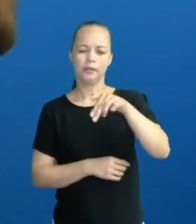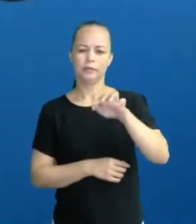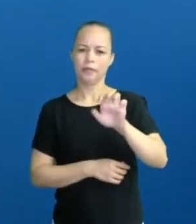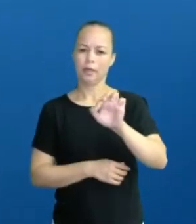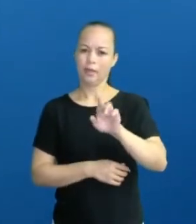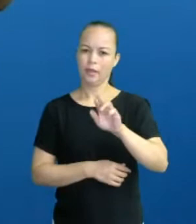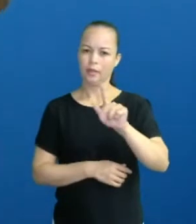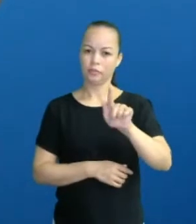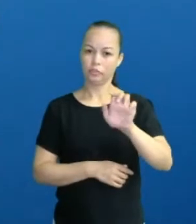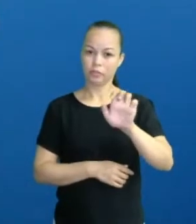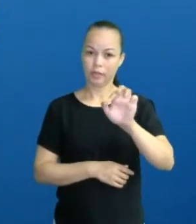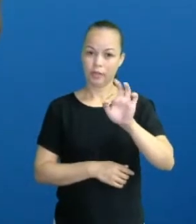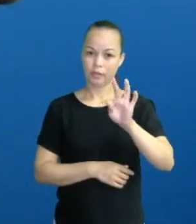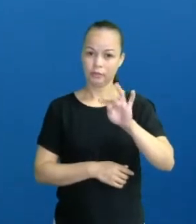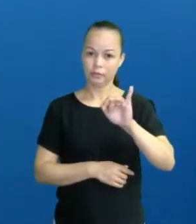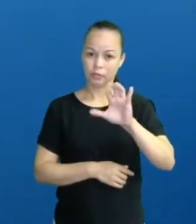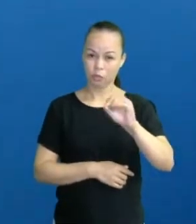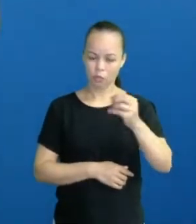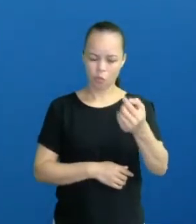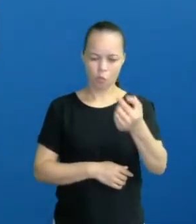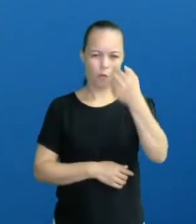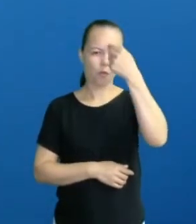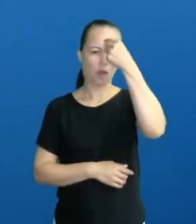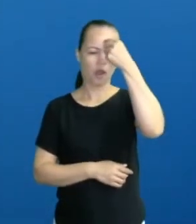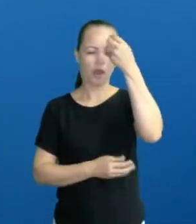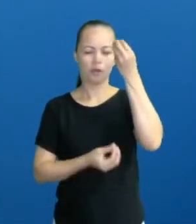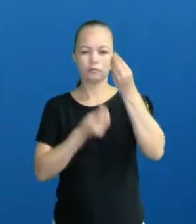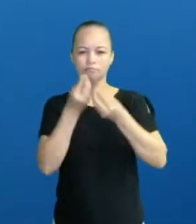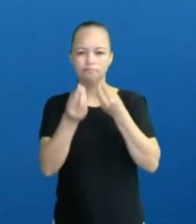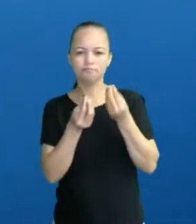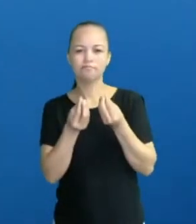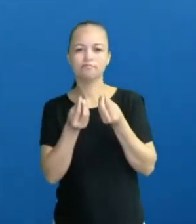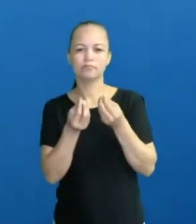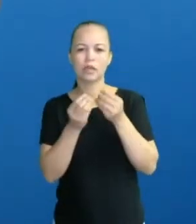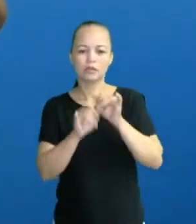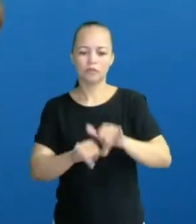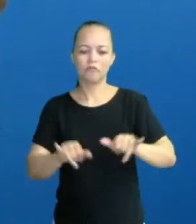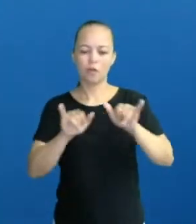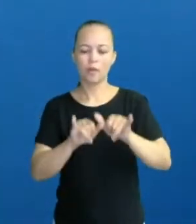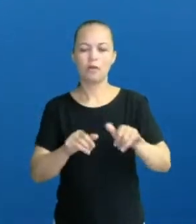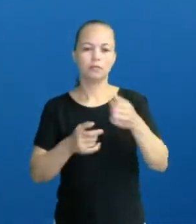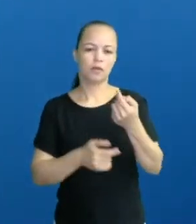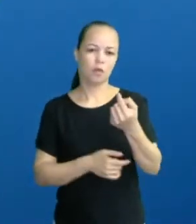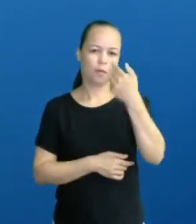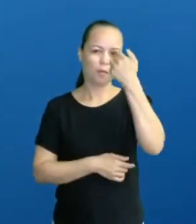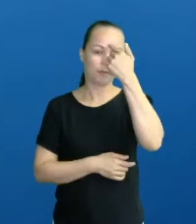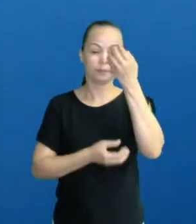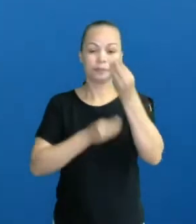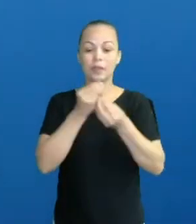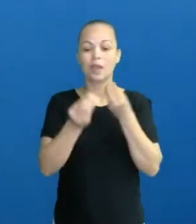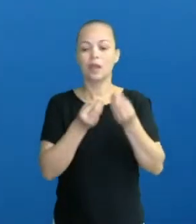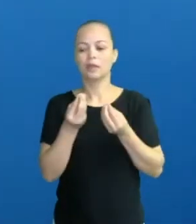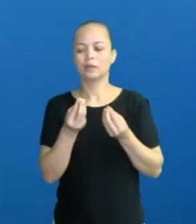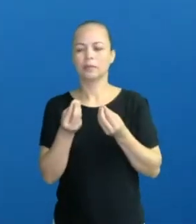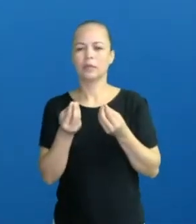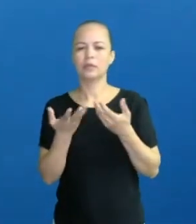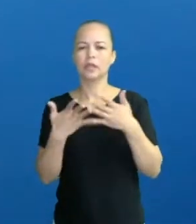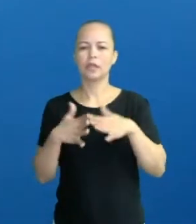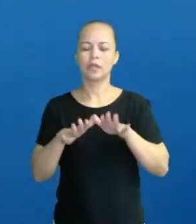energético. Guarda essa informação, menor estado energético. E a função é essa, para que ele se mantenha